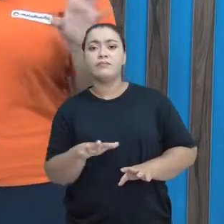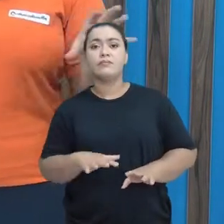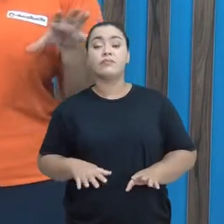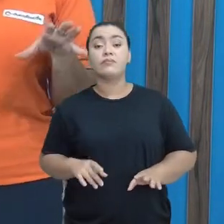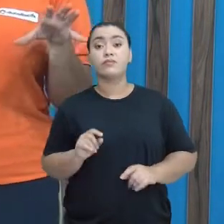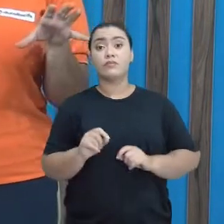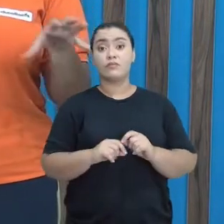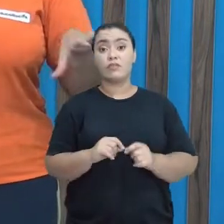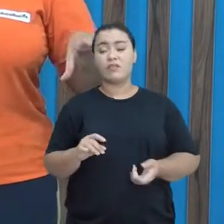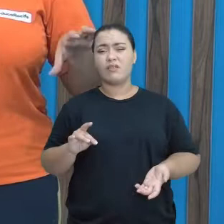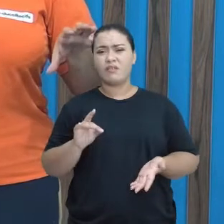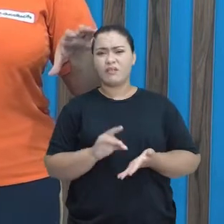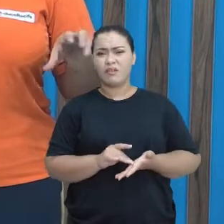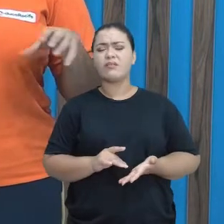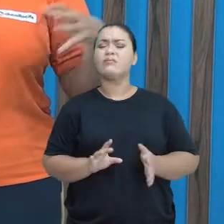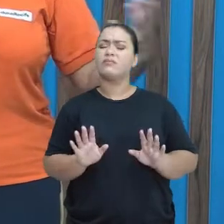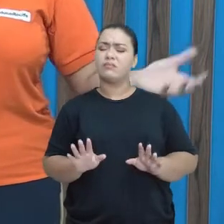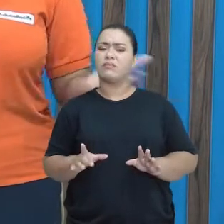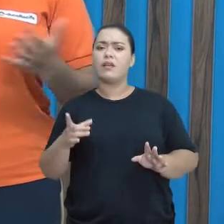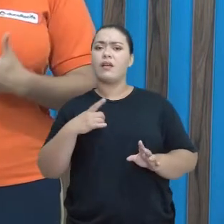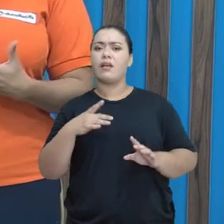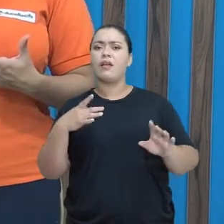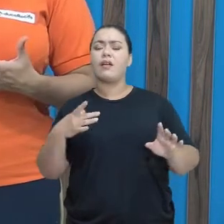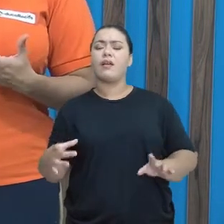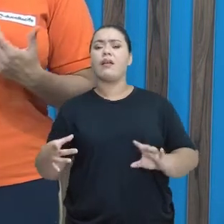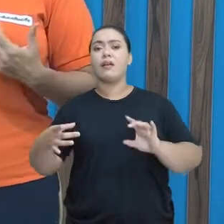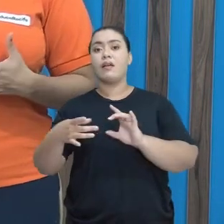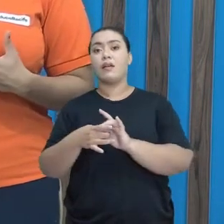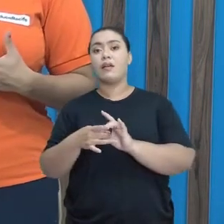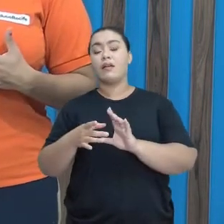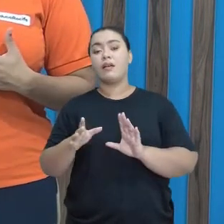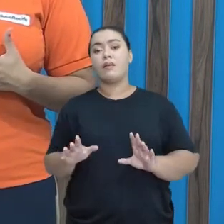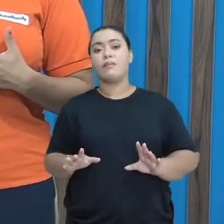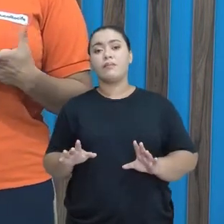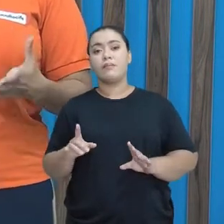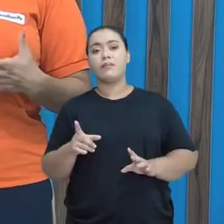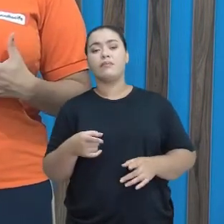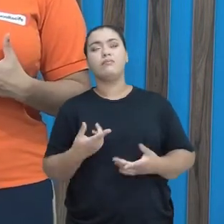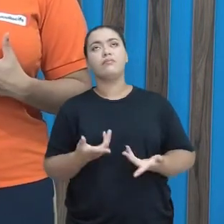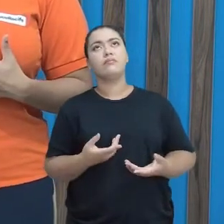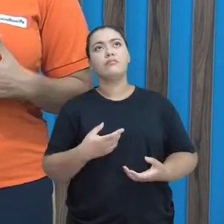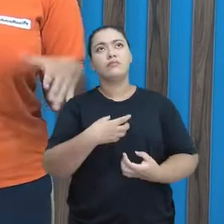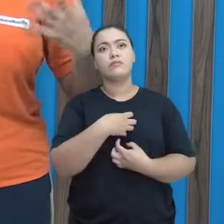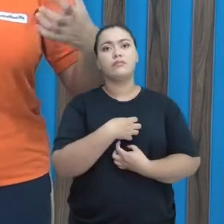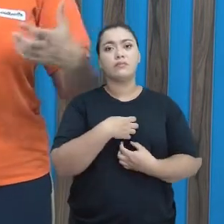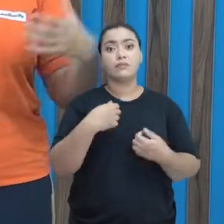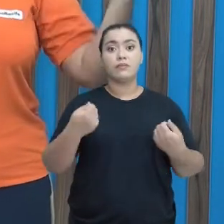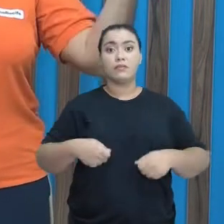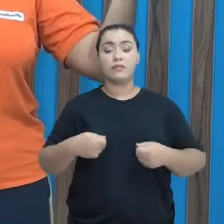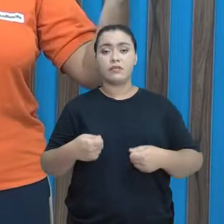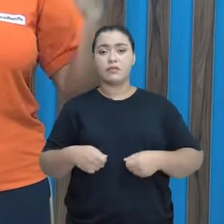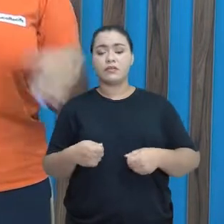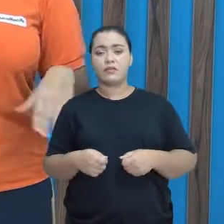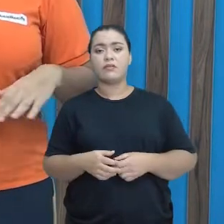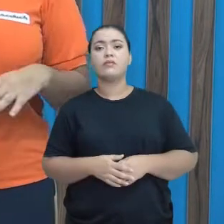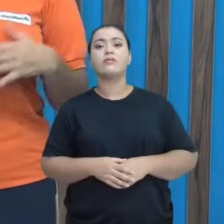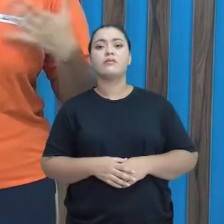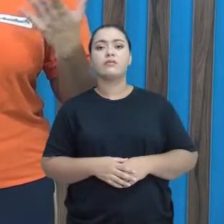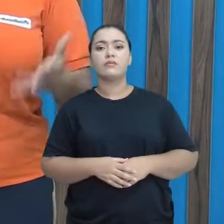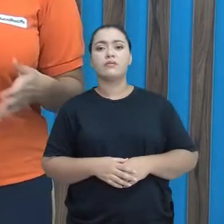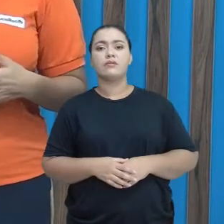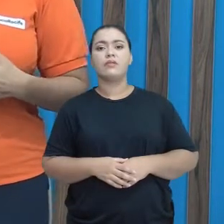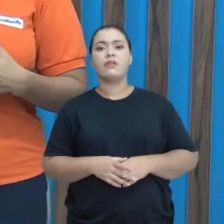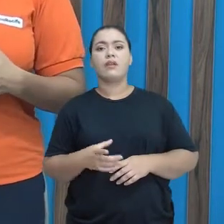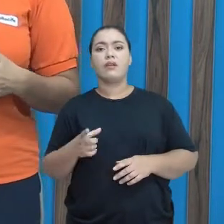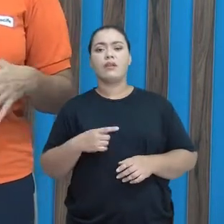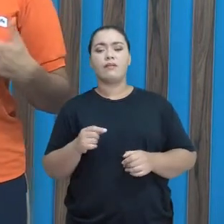os fatos eles sejam ligados de uma maneira necessária para a